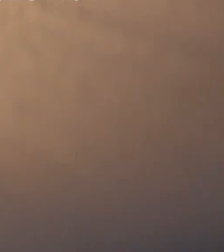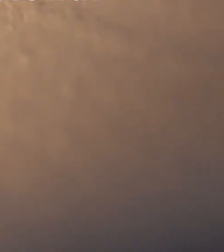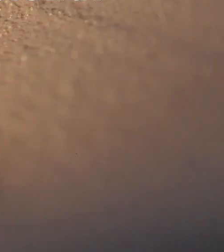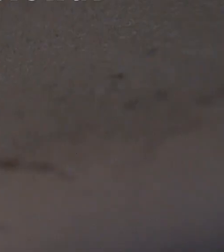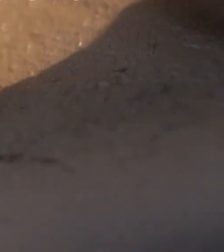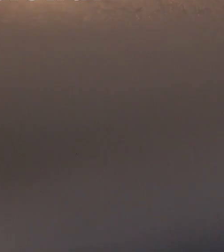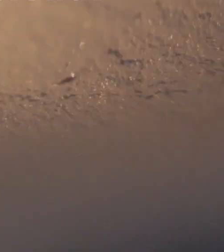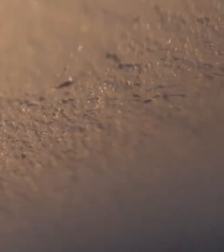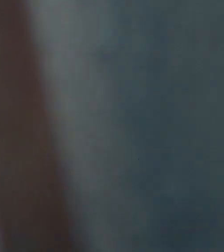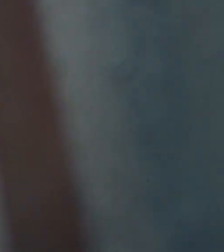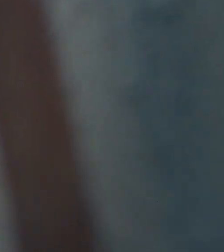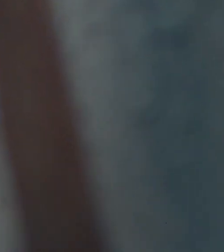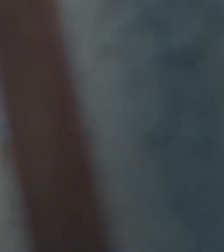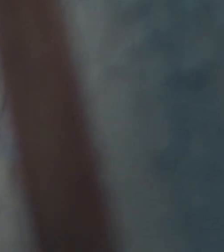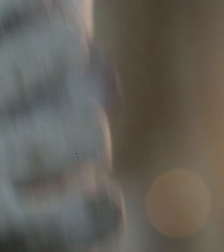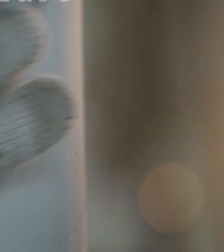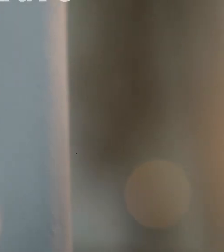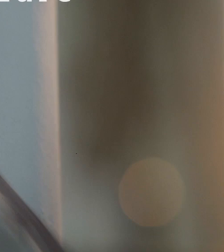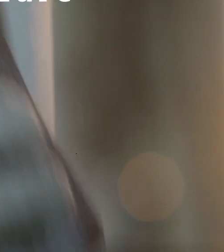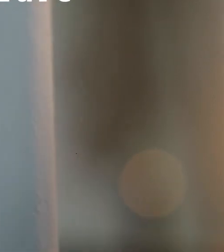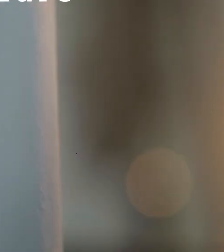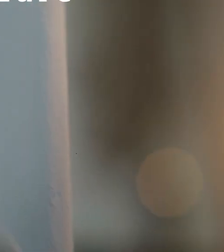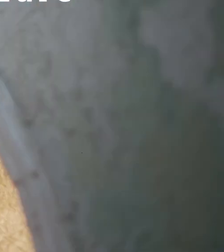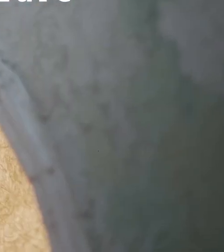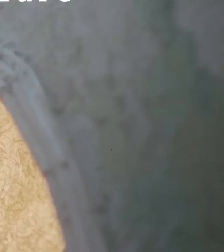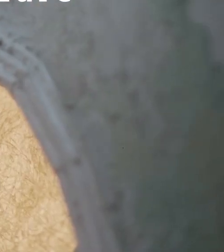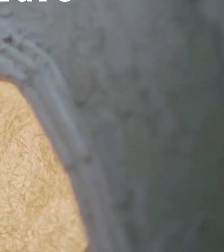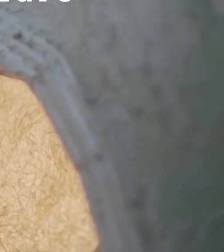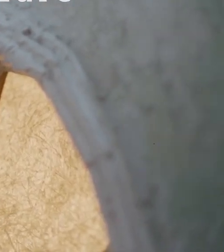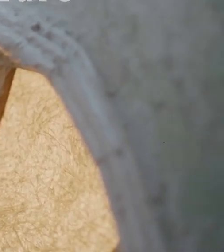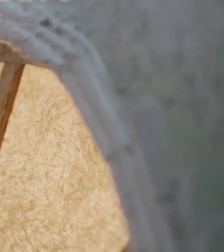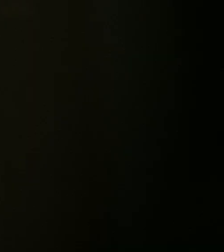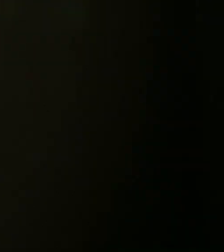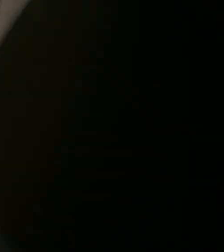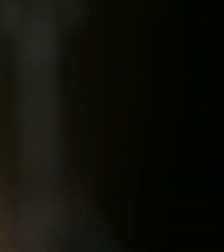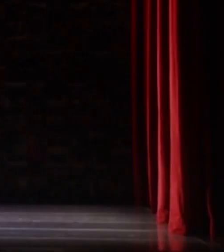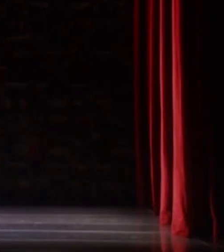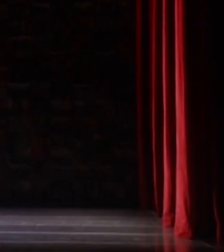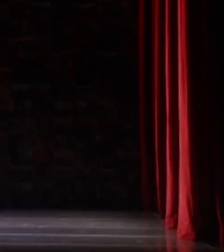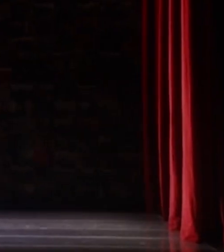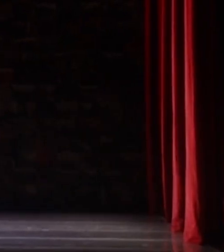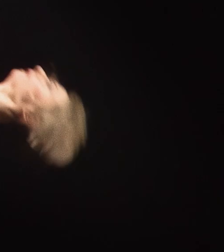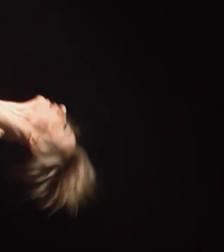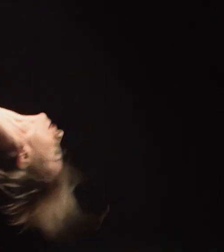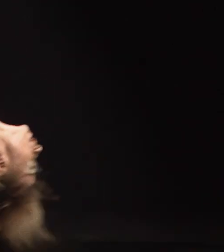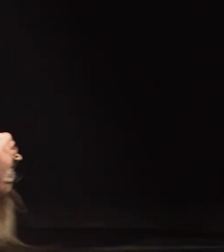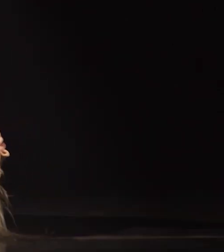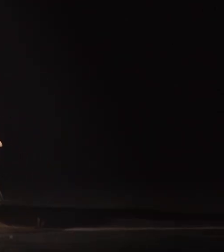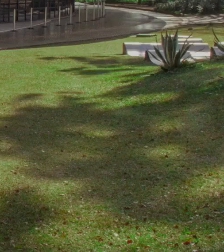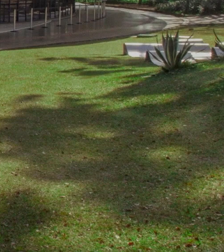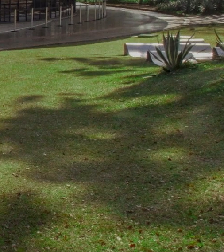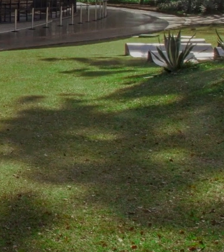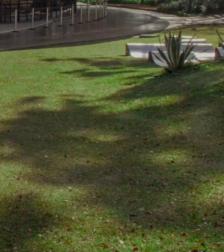Restauração do Museu Nacional ou da Cripta da Basílica de Nazaré. Onde tem cultura, a Vale